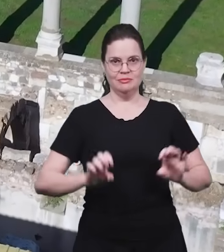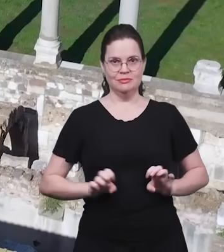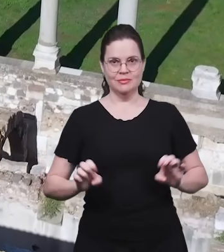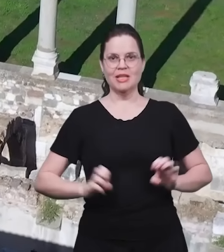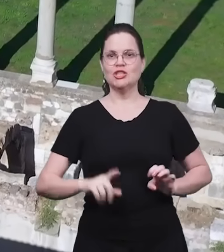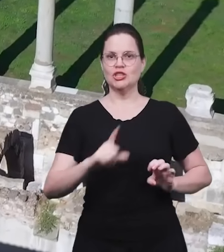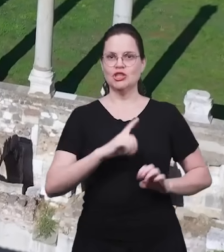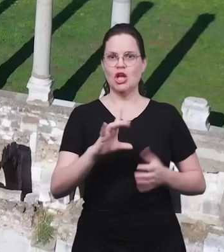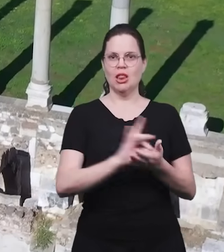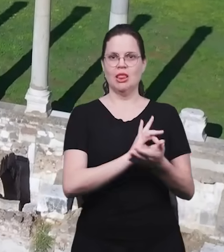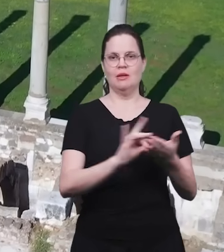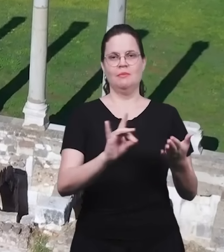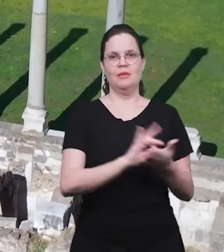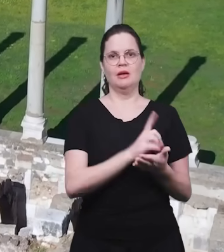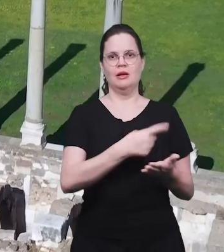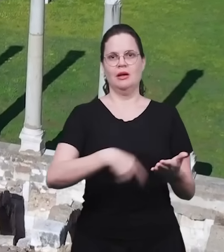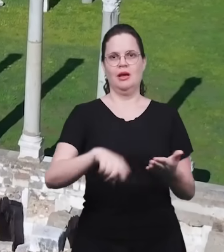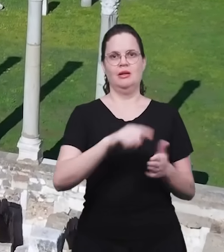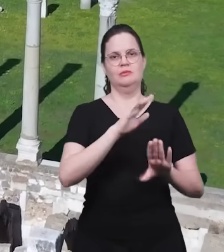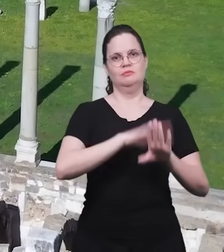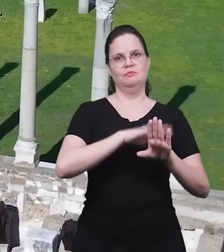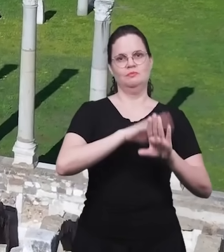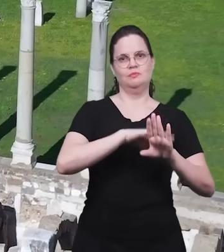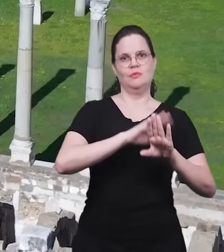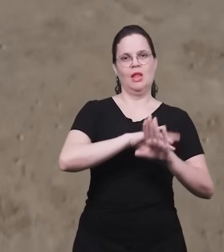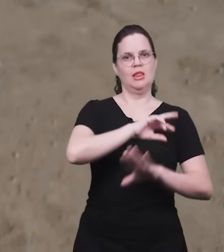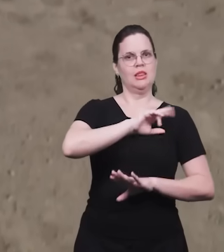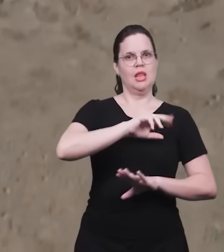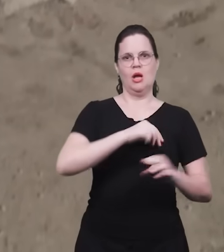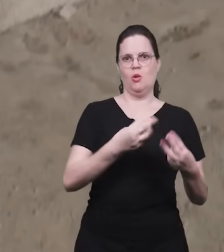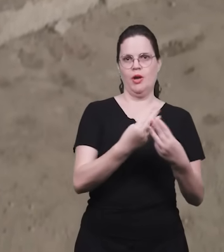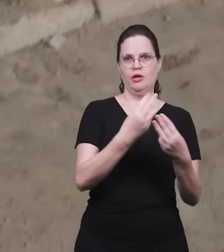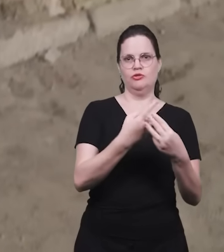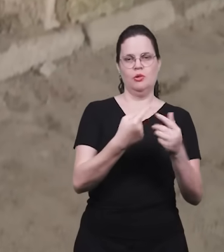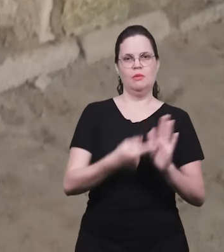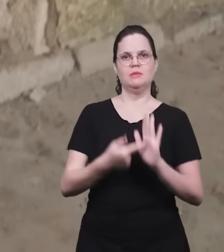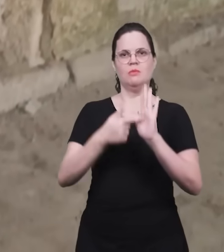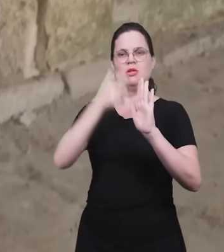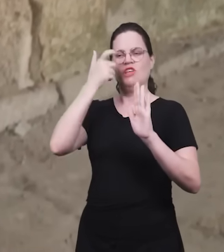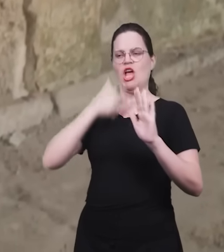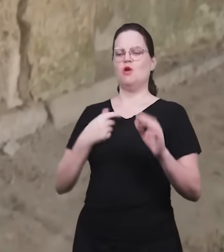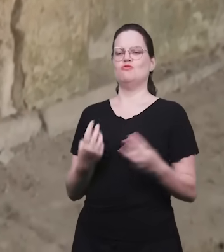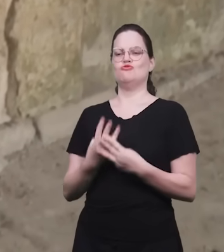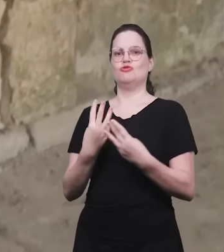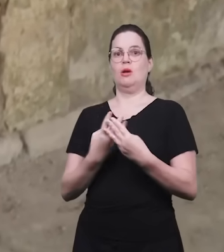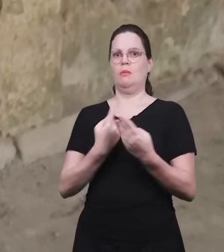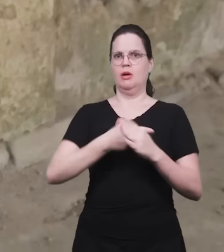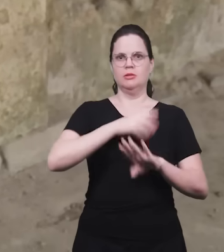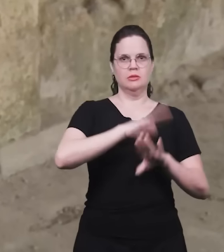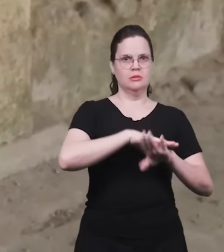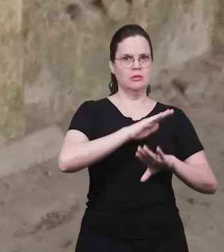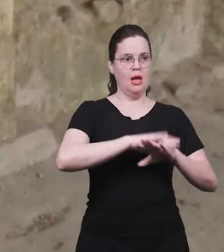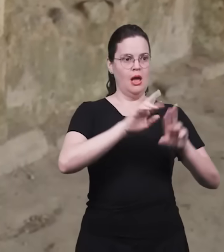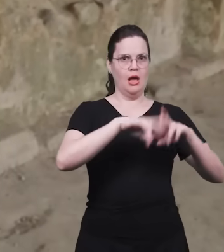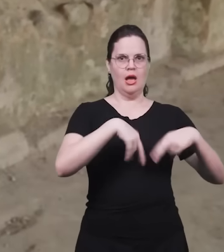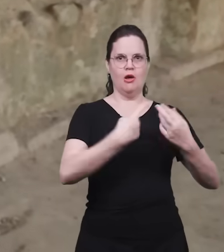estavam lá, os chamados que se diziam que eram judeus e não eram judeus, eram sinagoga de Satanás, a mesma coisa.